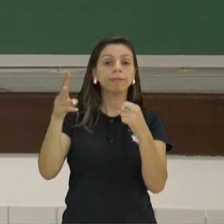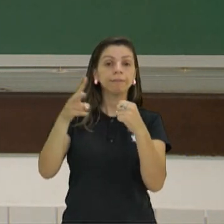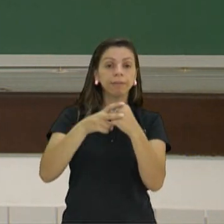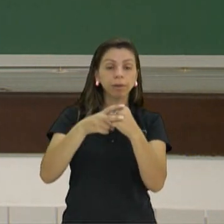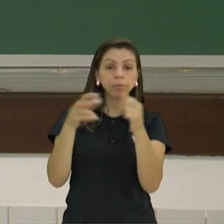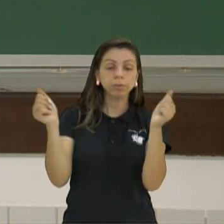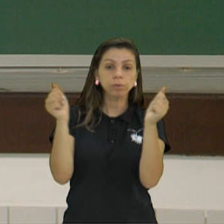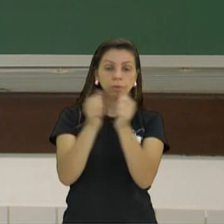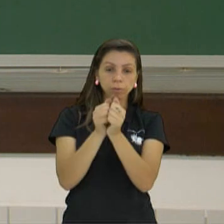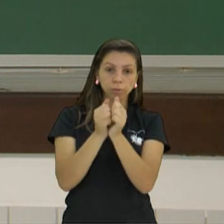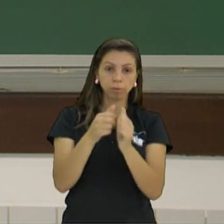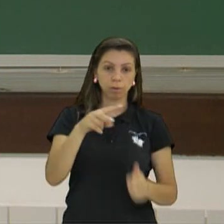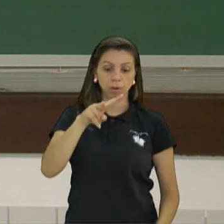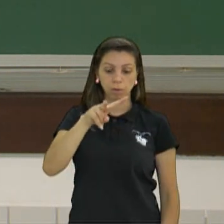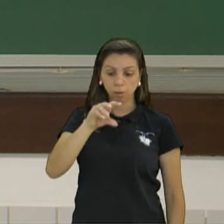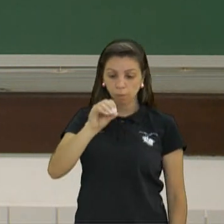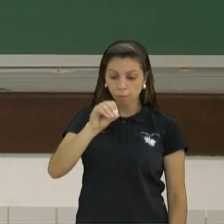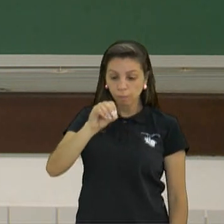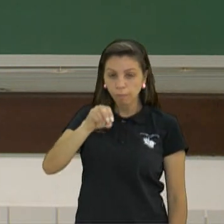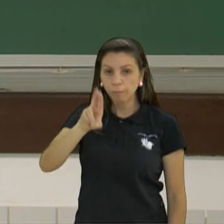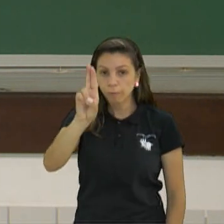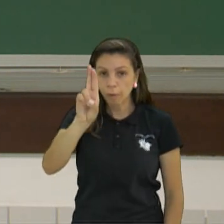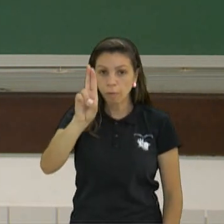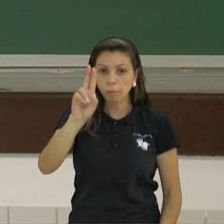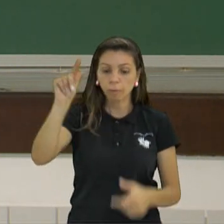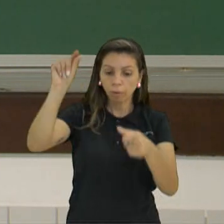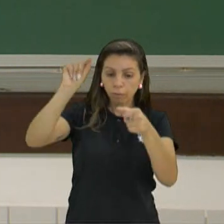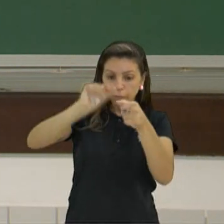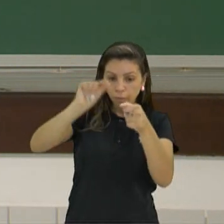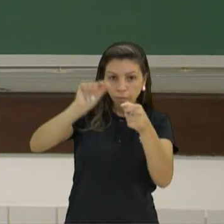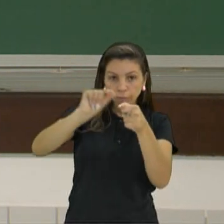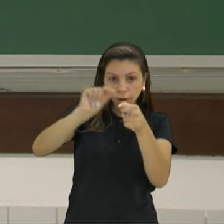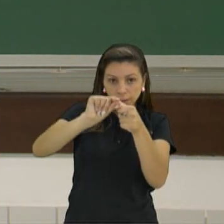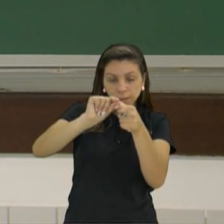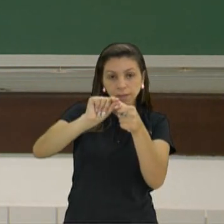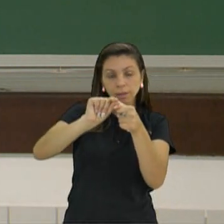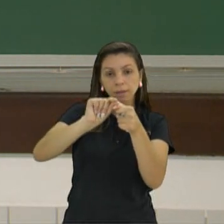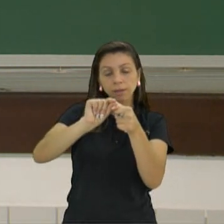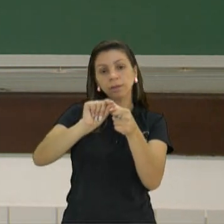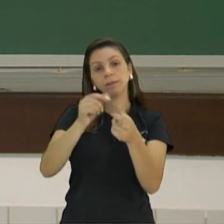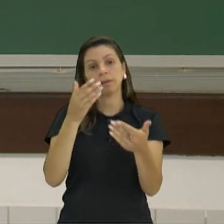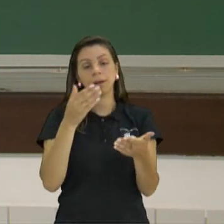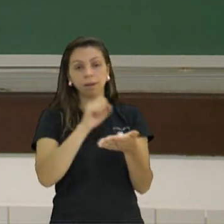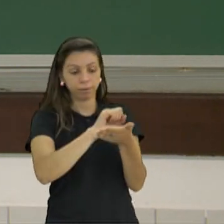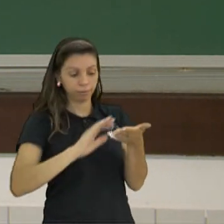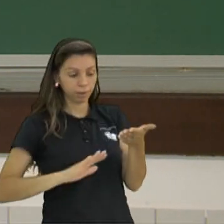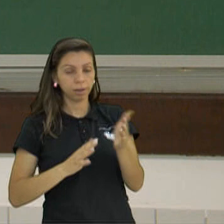vou fazer a tarefa. O verbo ir e o verbo fazer junto.